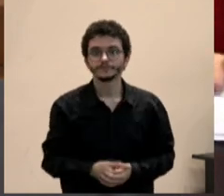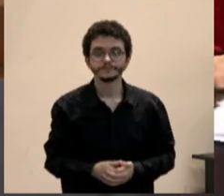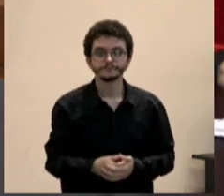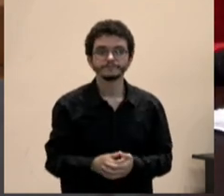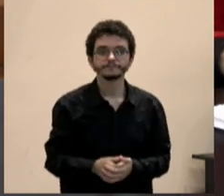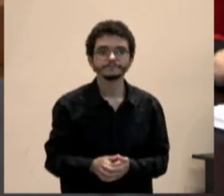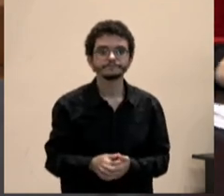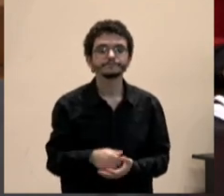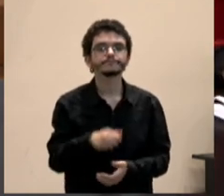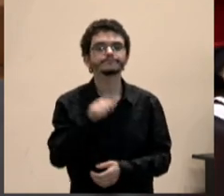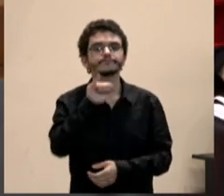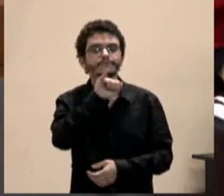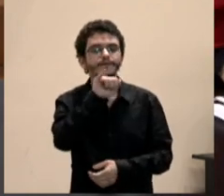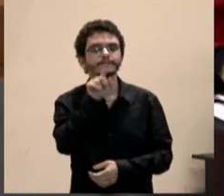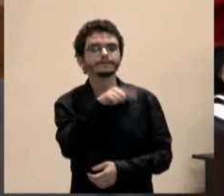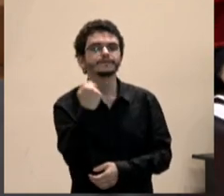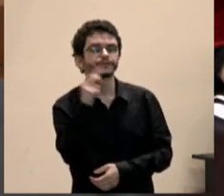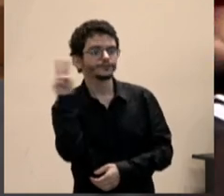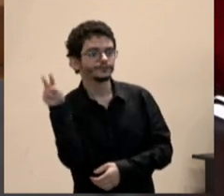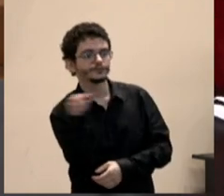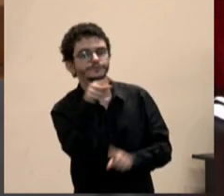E se a gente olhar para o PNE,